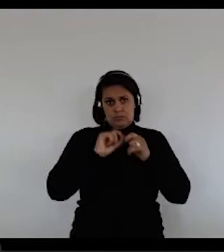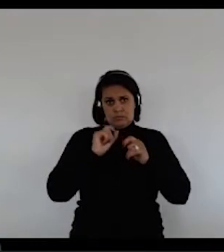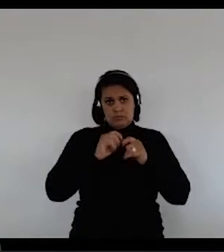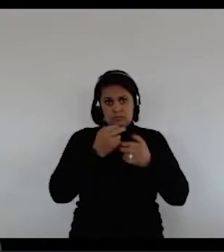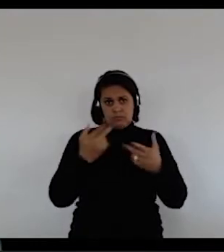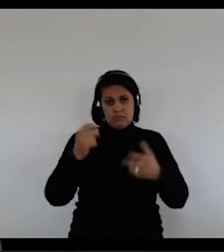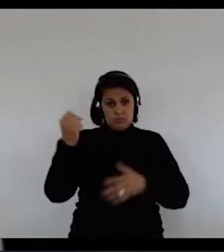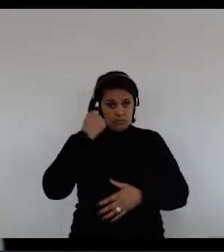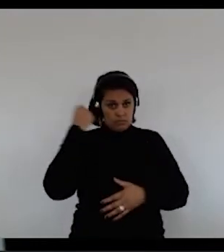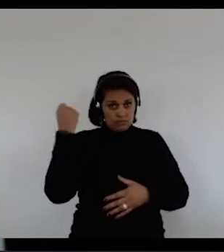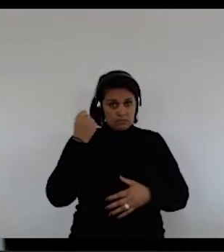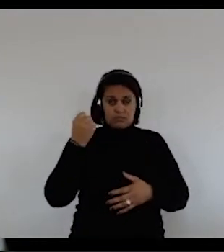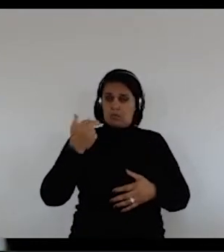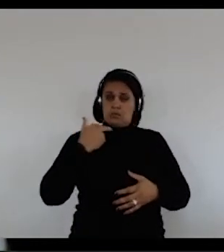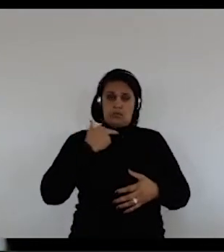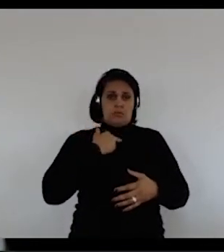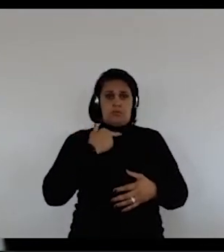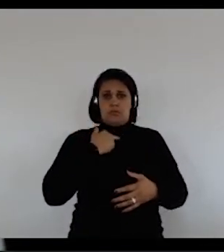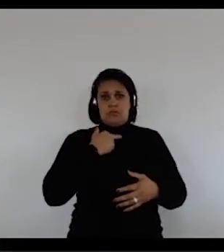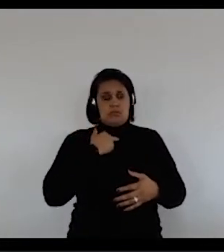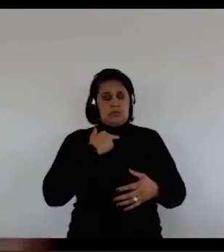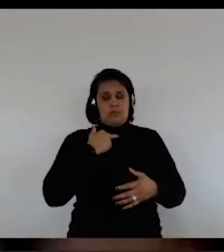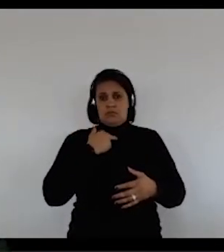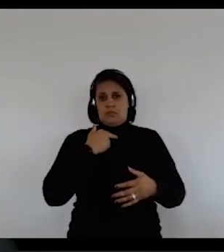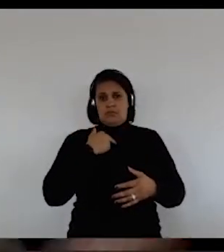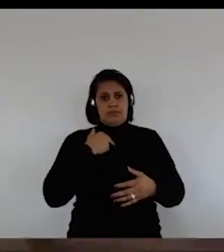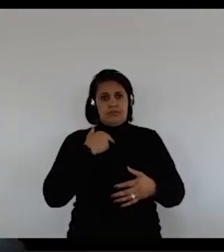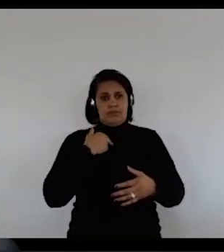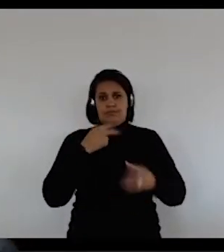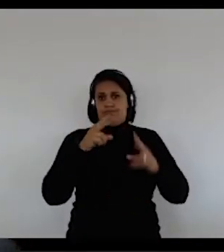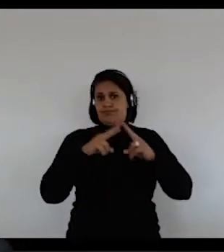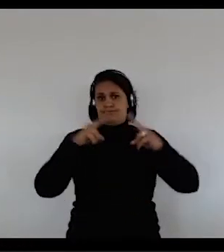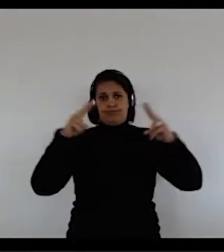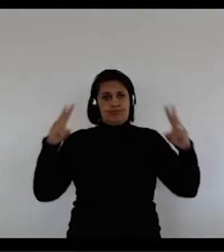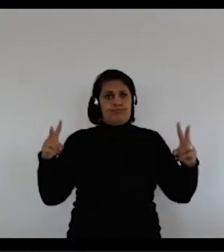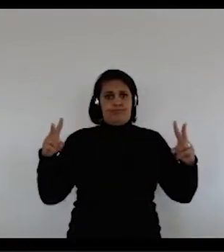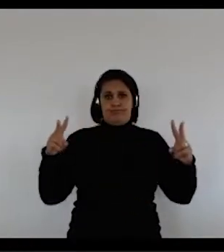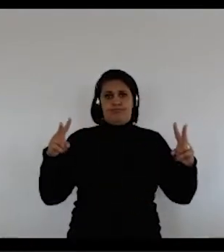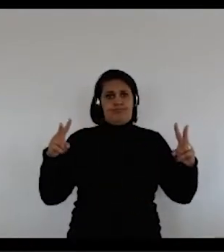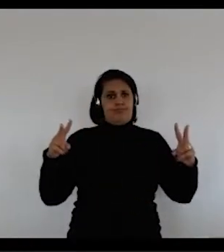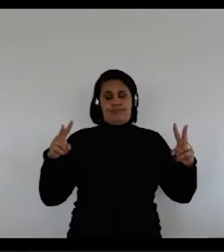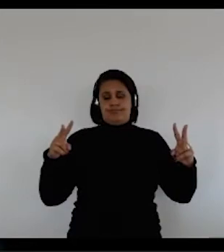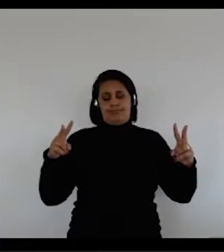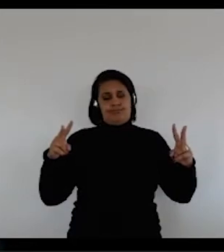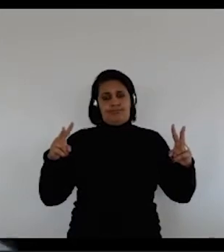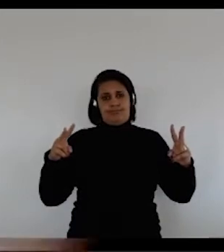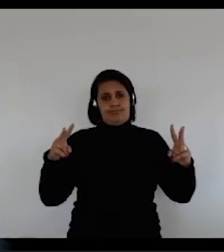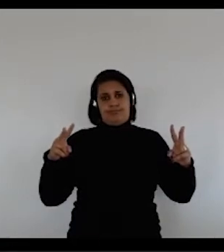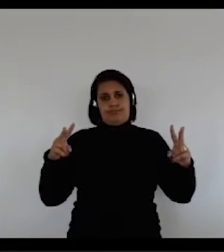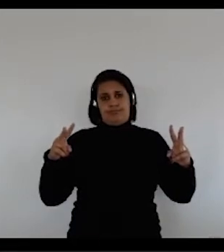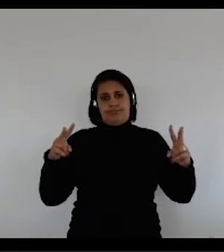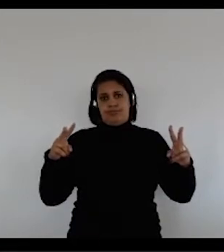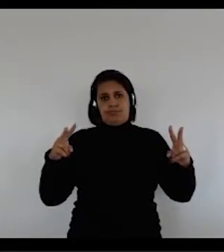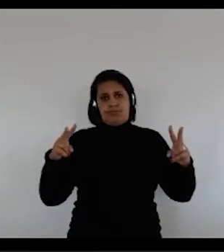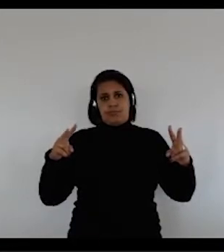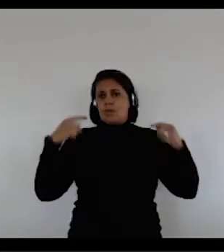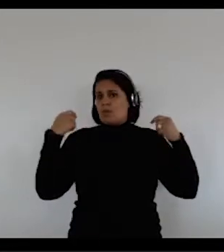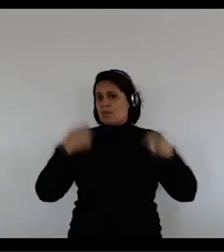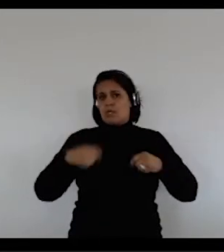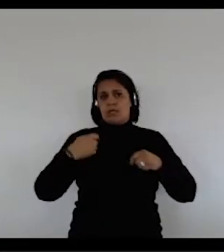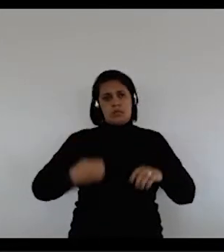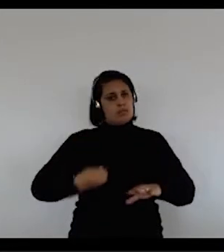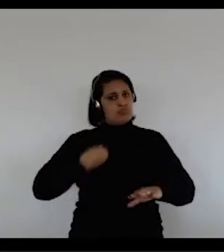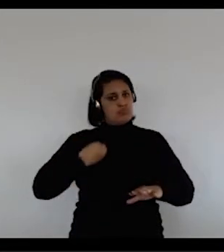não é permitida a atuação à distância. A atuação deve ser presencial sempre quando